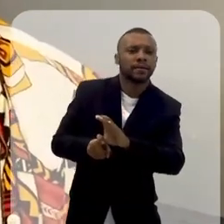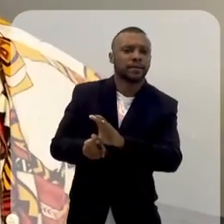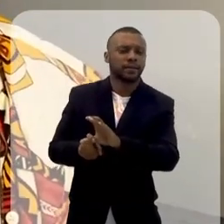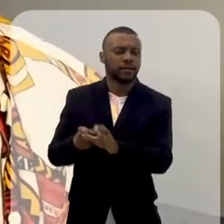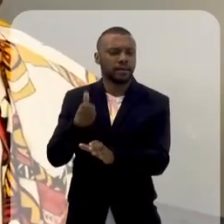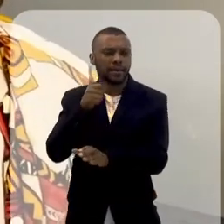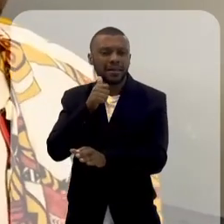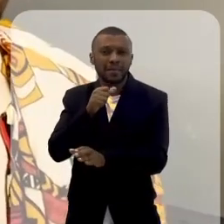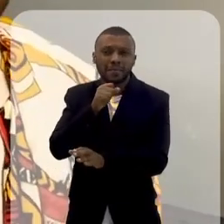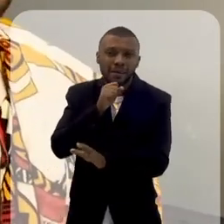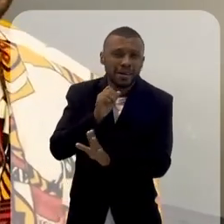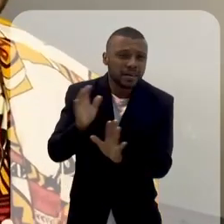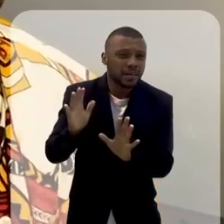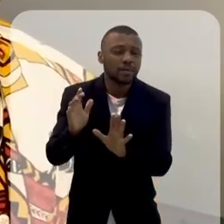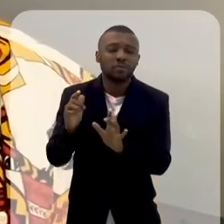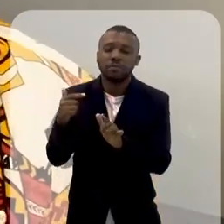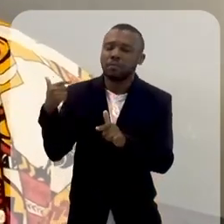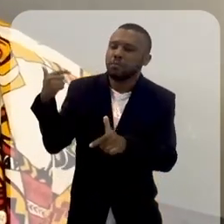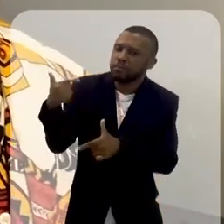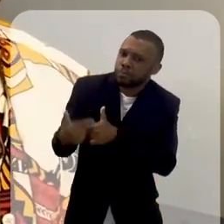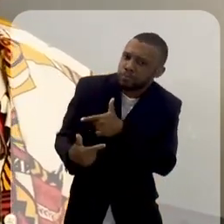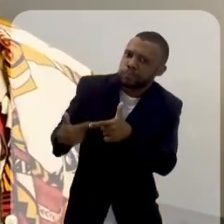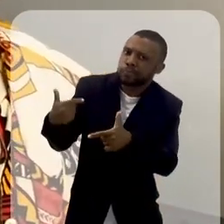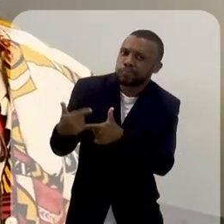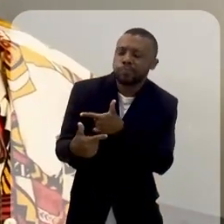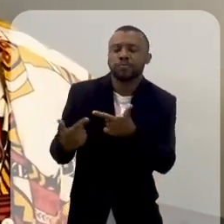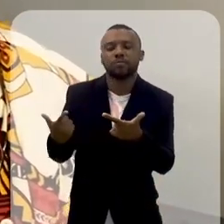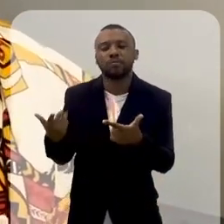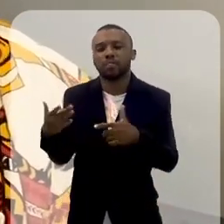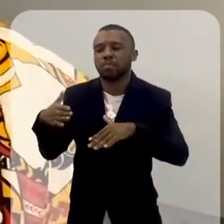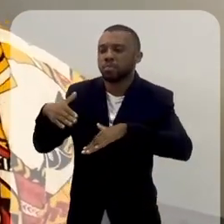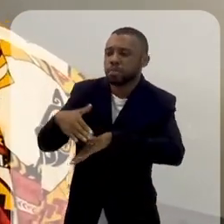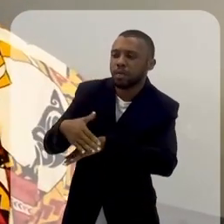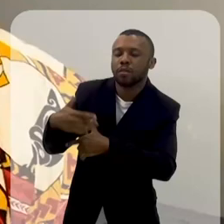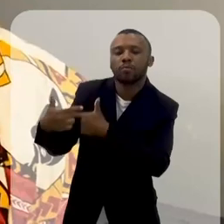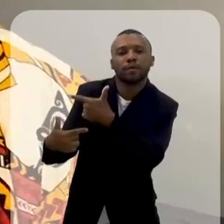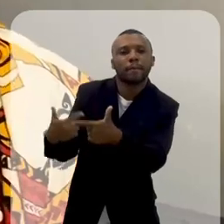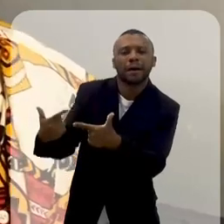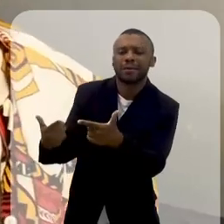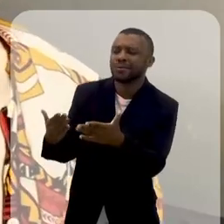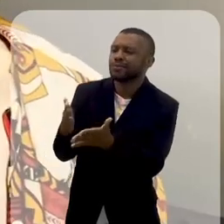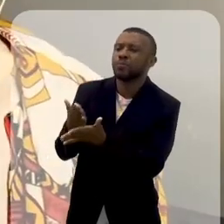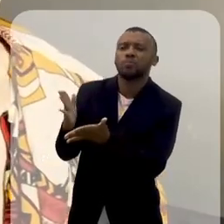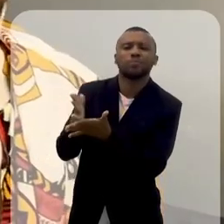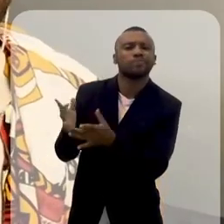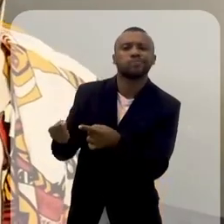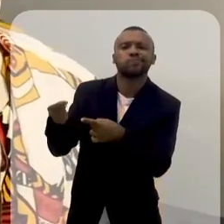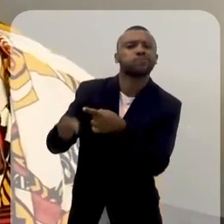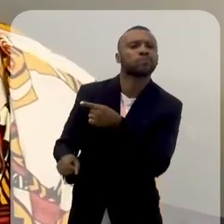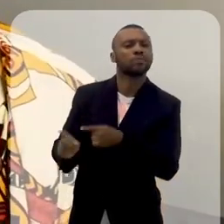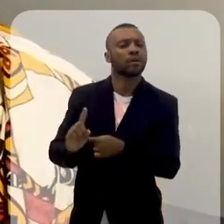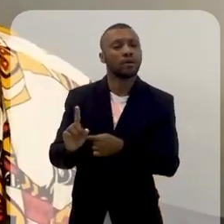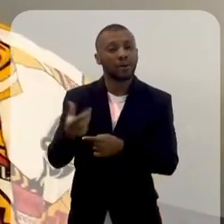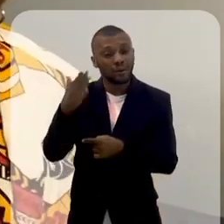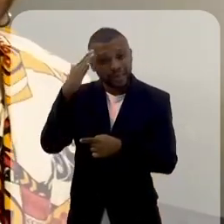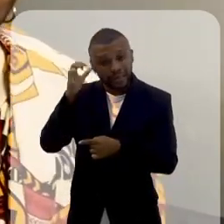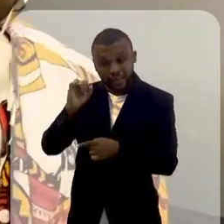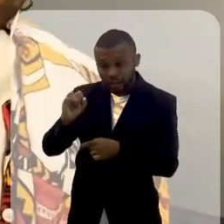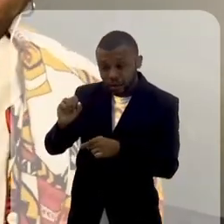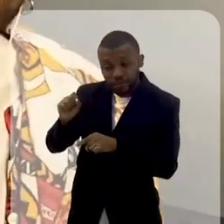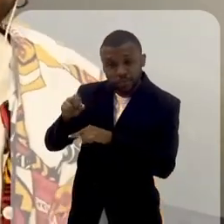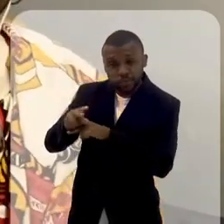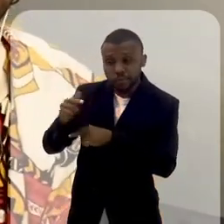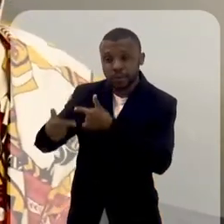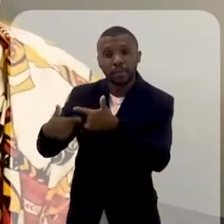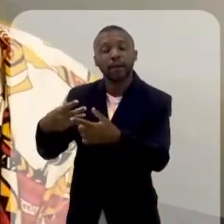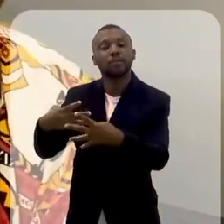Caramba, eu não vou precisar me desdobrar num subemprego, num emprego que eu não tenho nada a ver. E se, eu sei que se